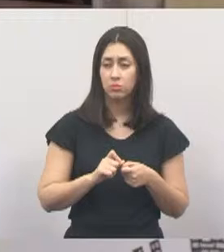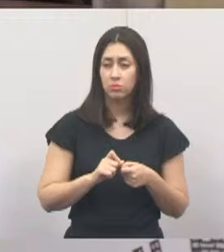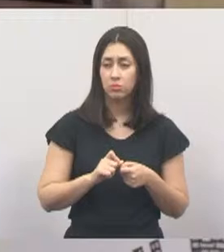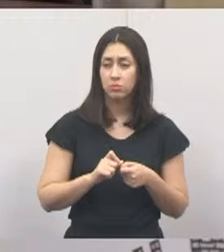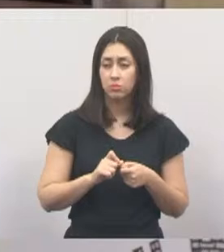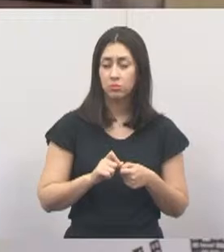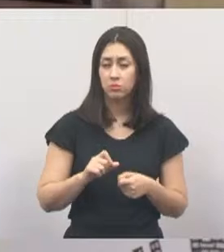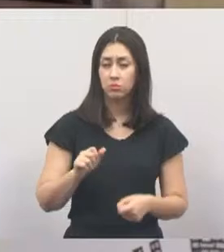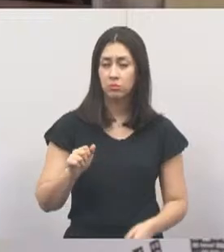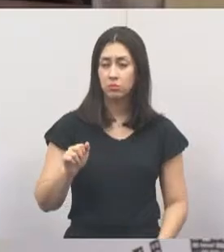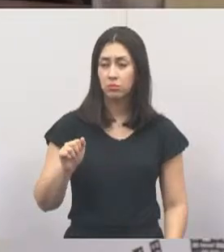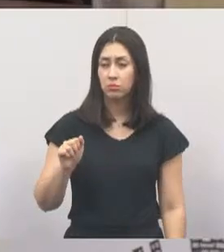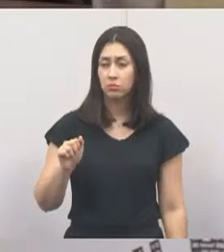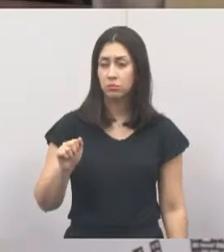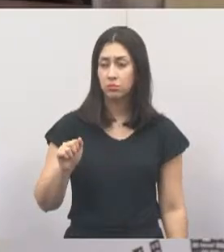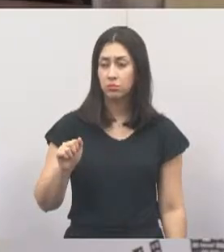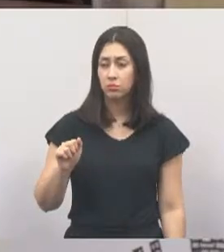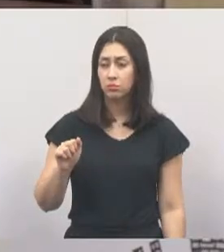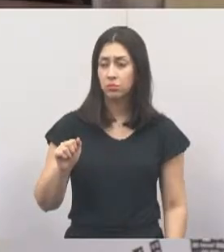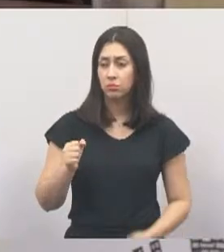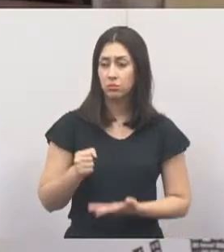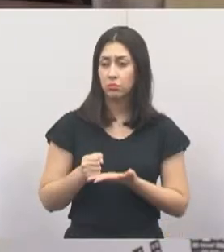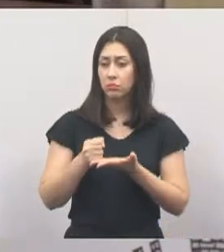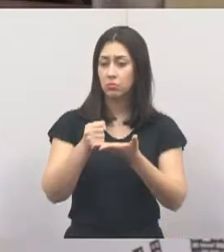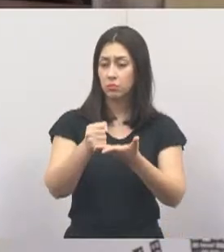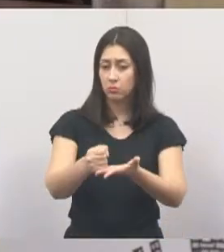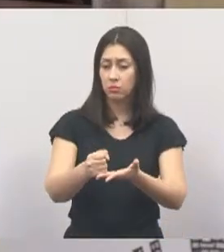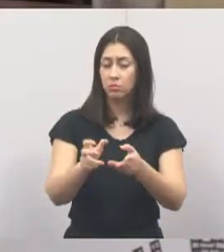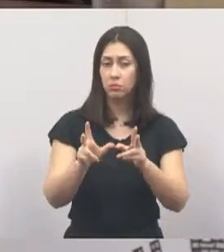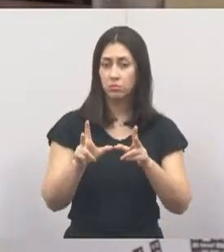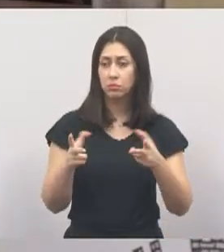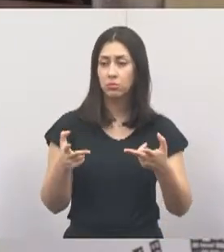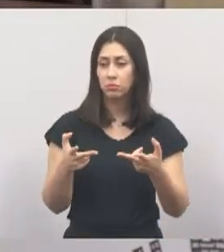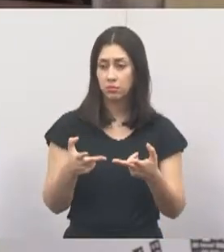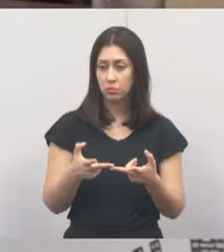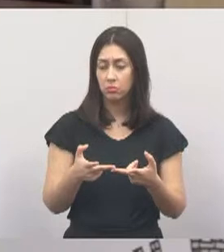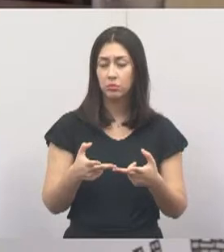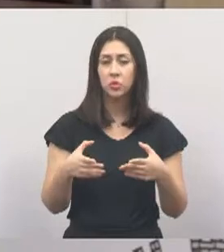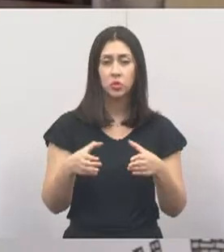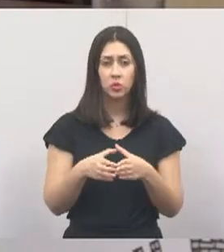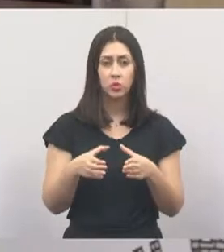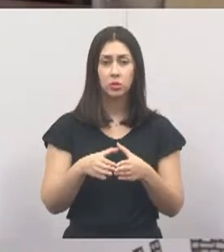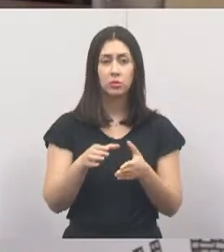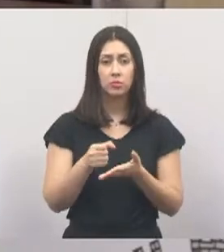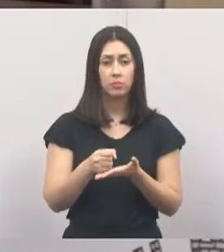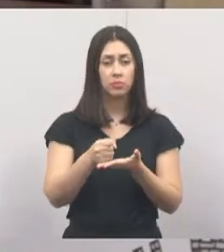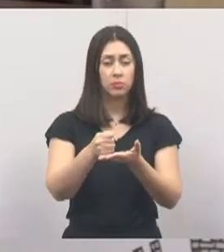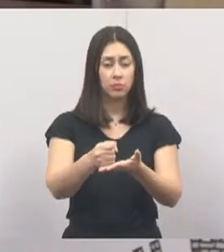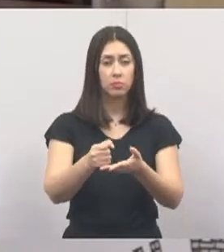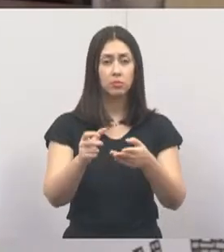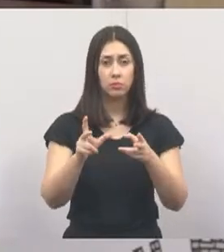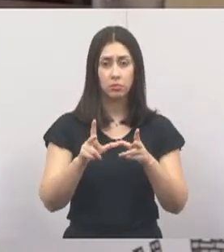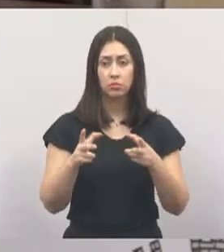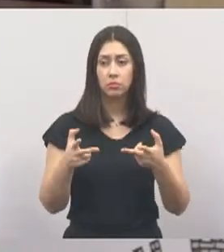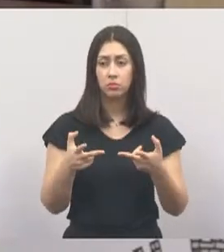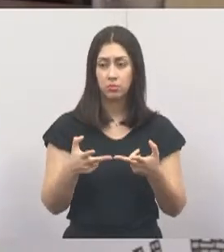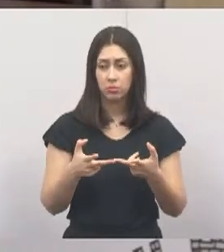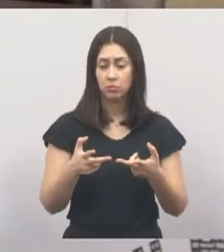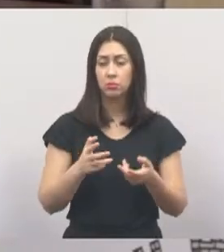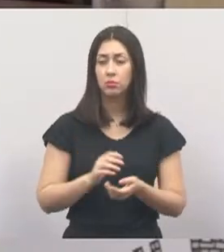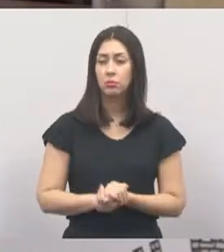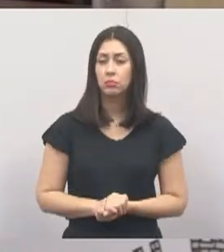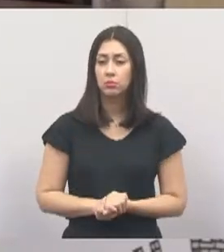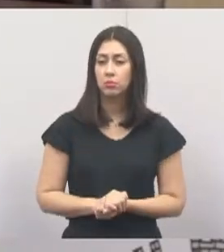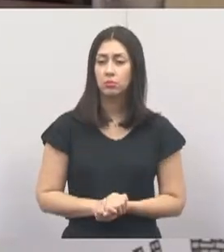ARC, pelo apoio às câmaras, né? Pelo Centro de Apoio às Câmaras, o ARC São